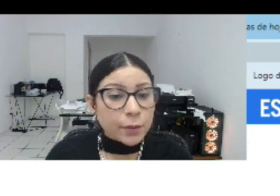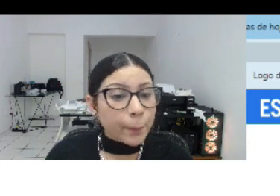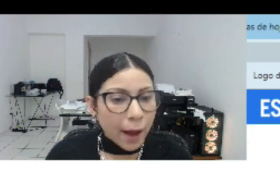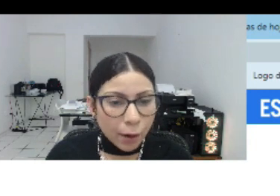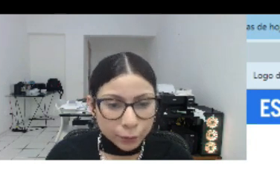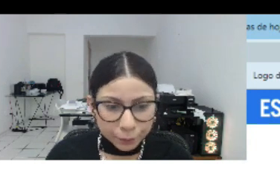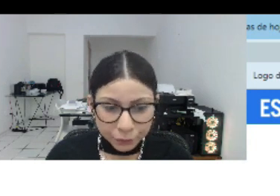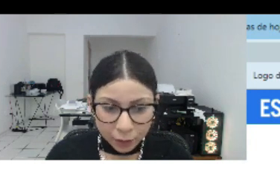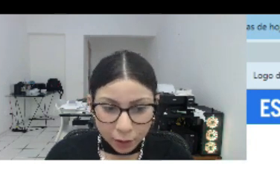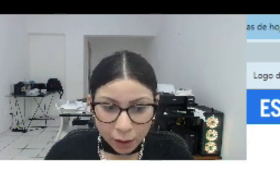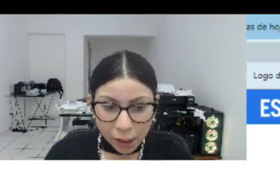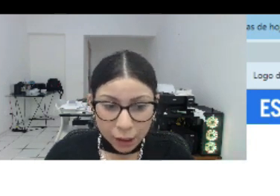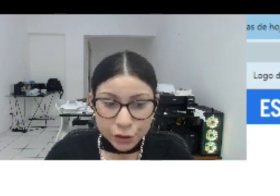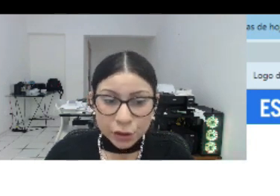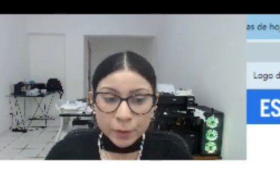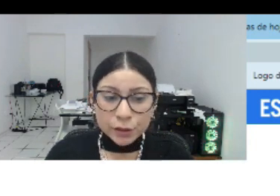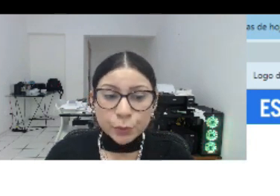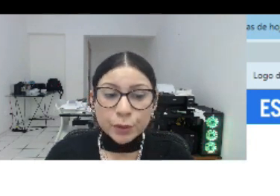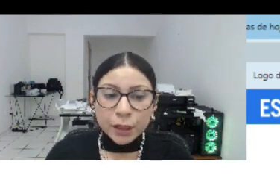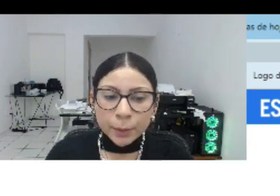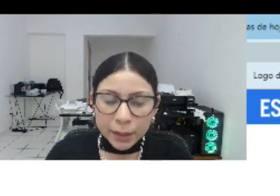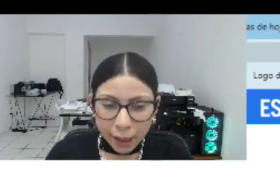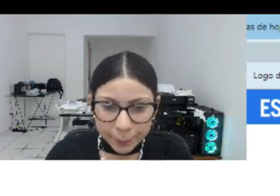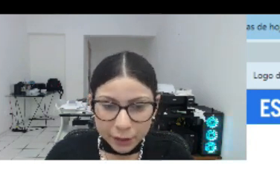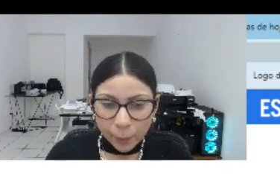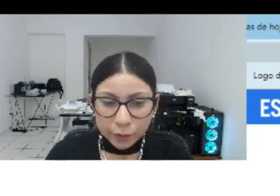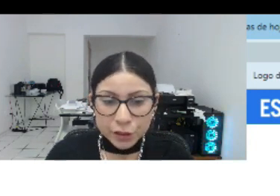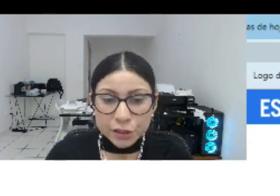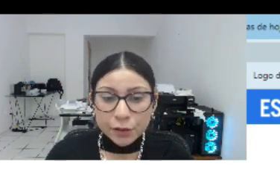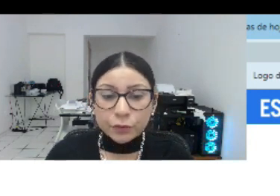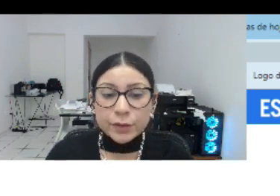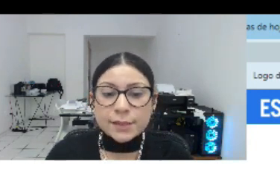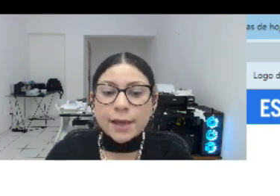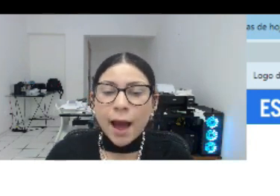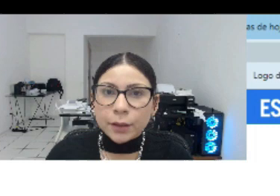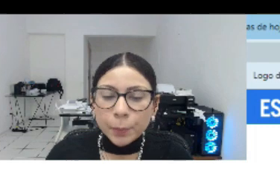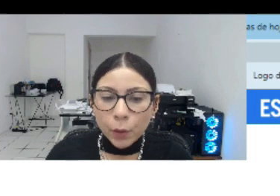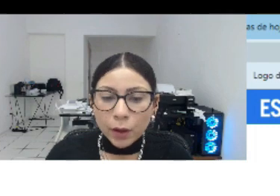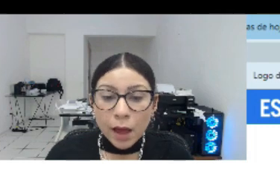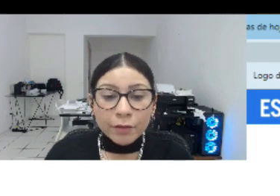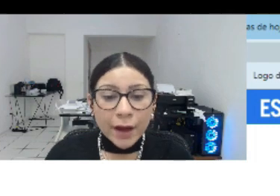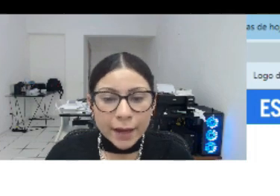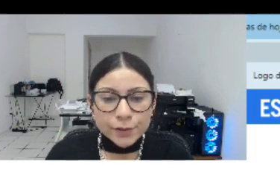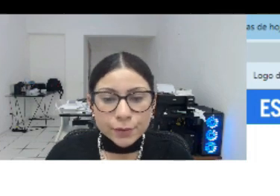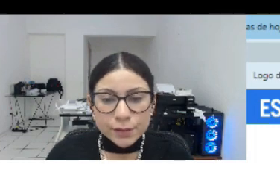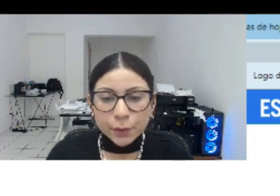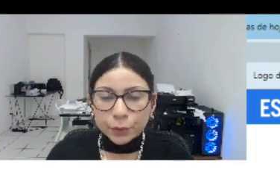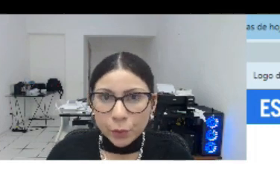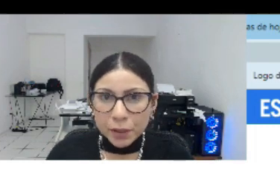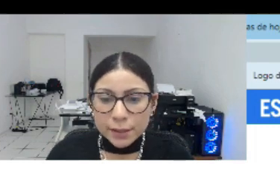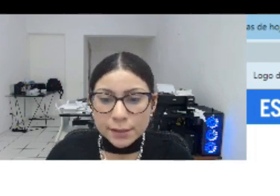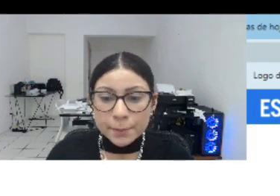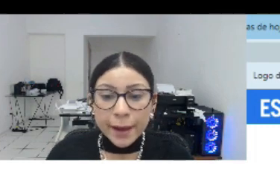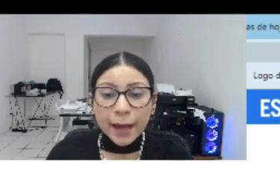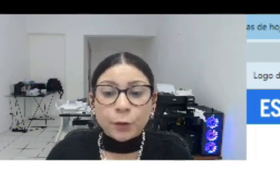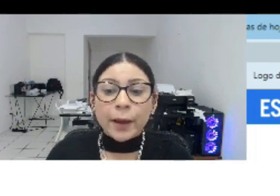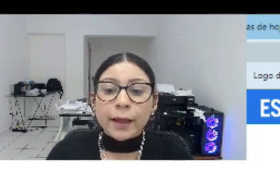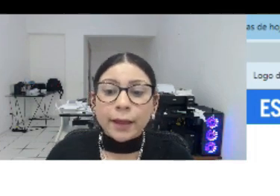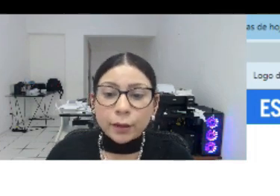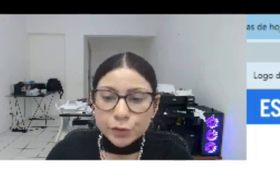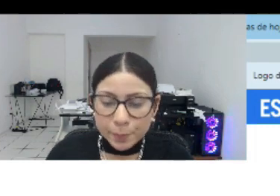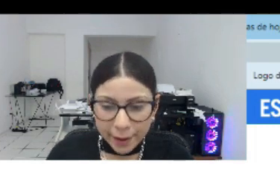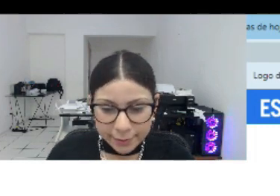veículos em São Paulo. Dinâmica do crime na capital paulista é influenciada por variações econômicas e